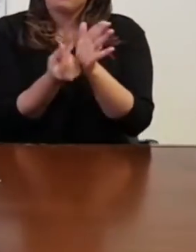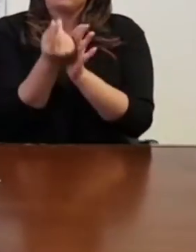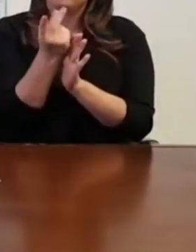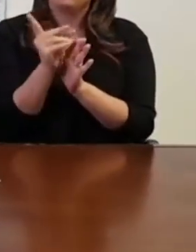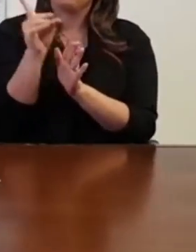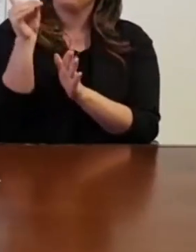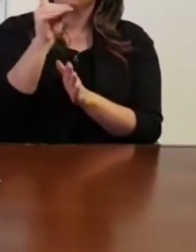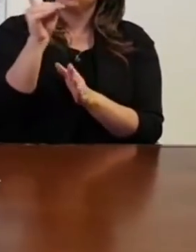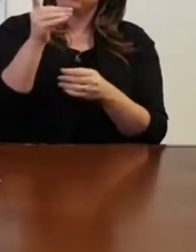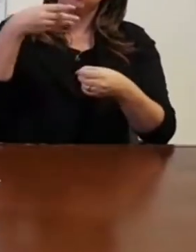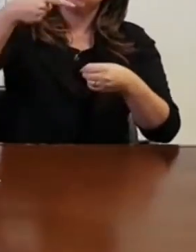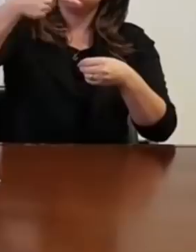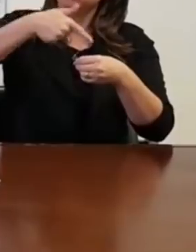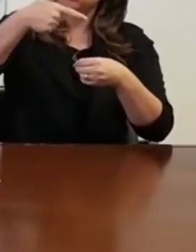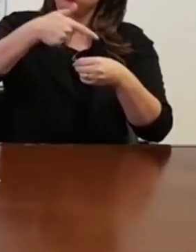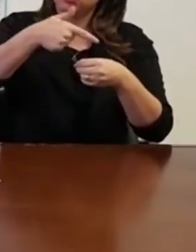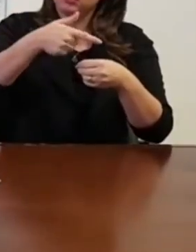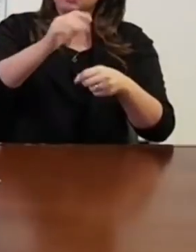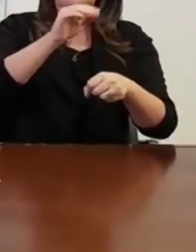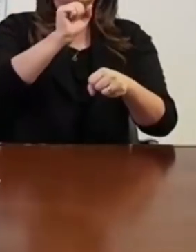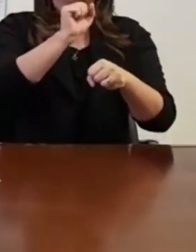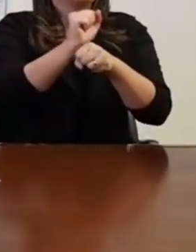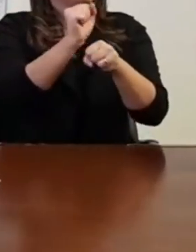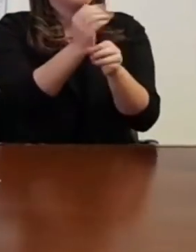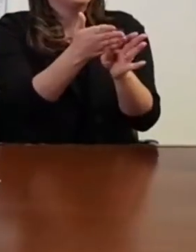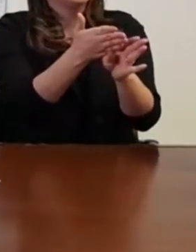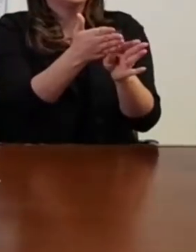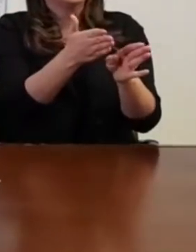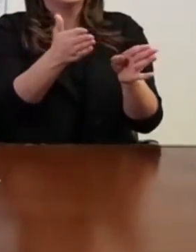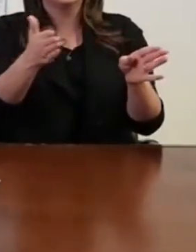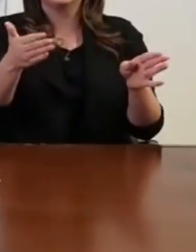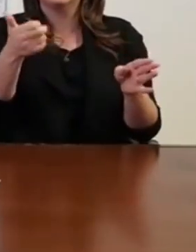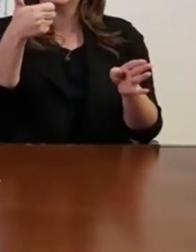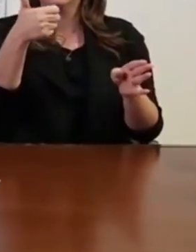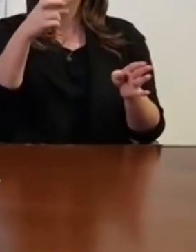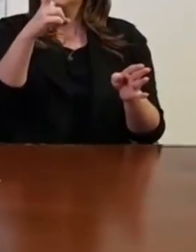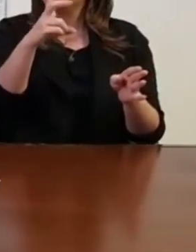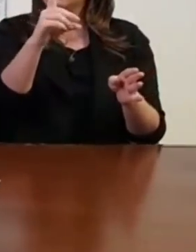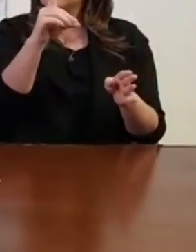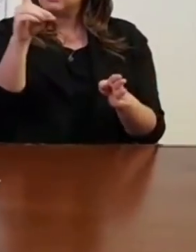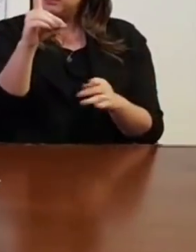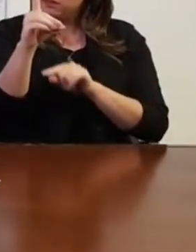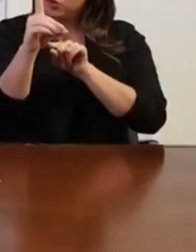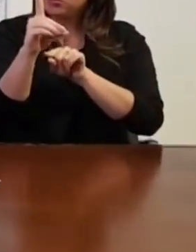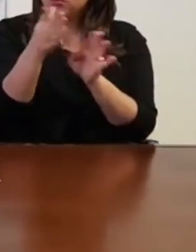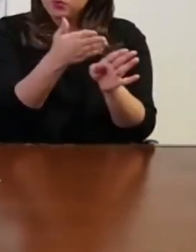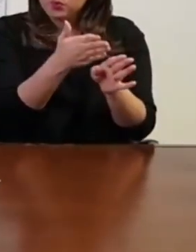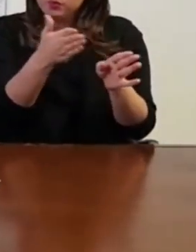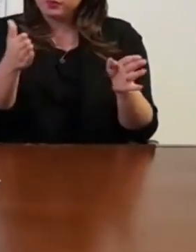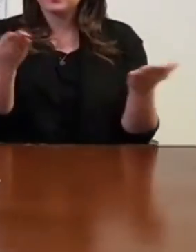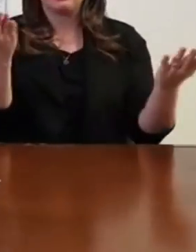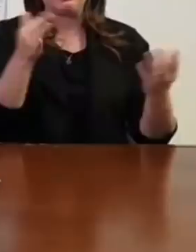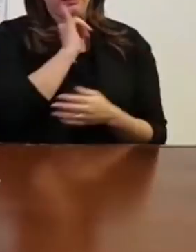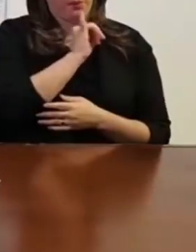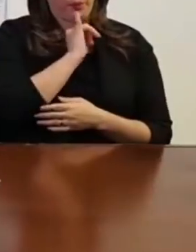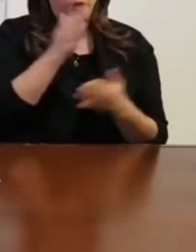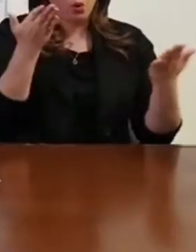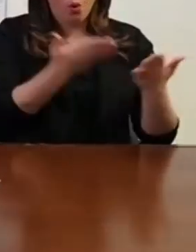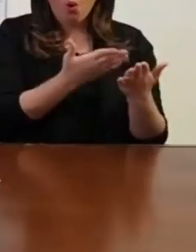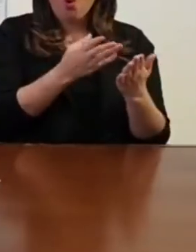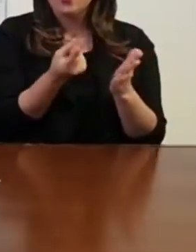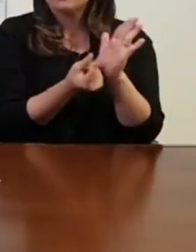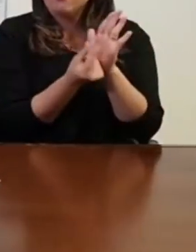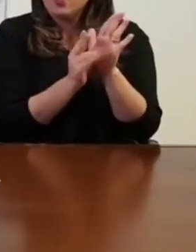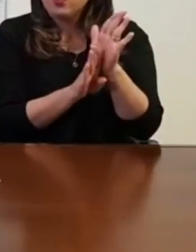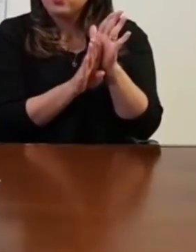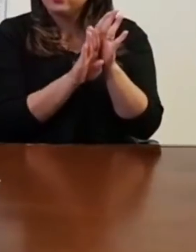períodos não inferiores a 15 dias. Então, se hoje, por exemplo, teve um reajuste, uma revisão do preço do diesel, a